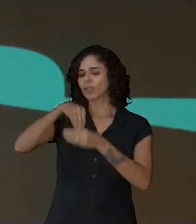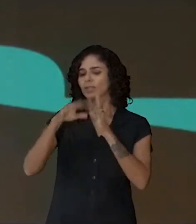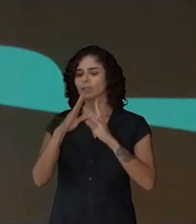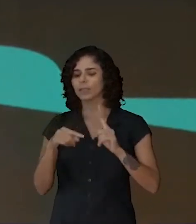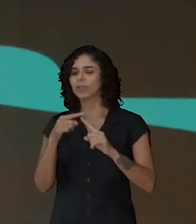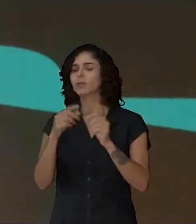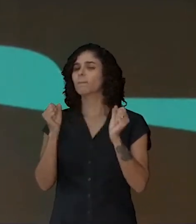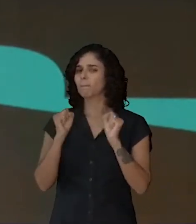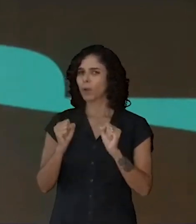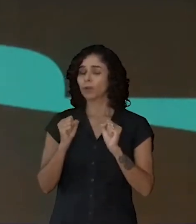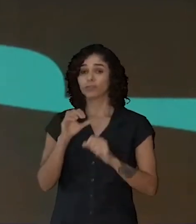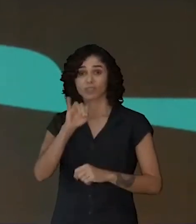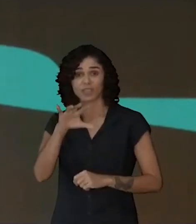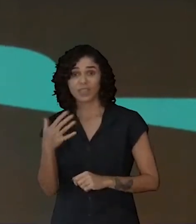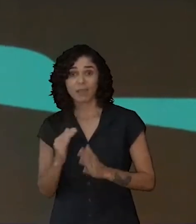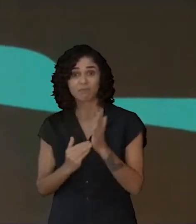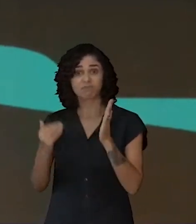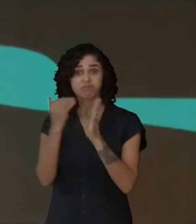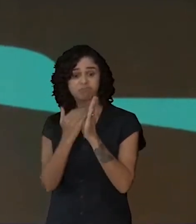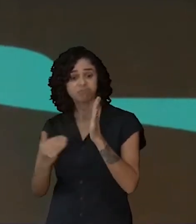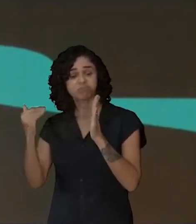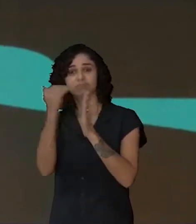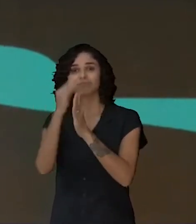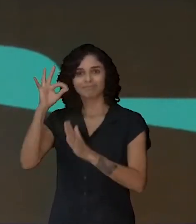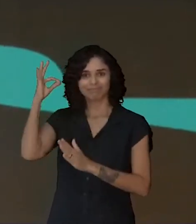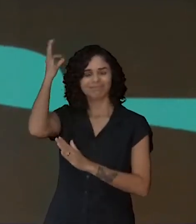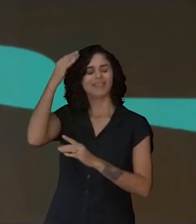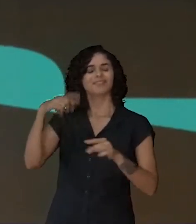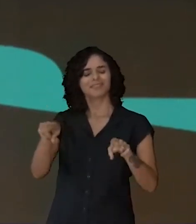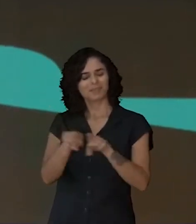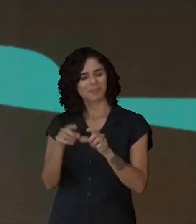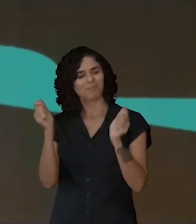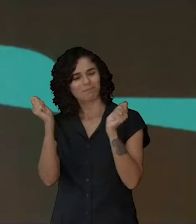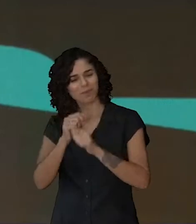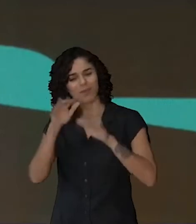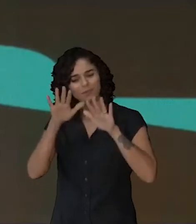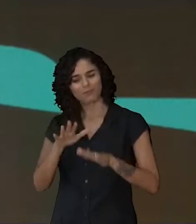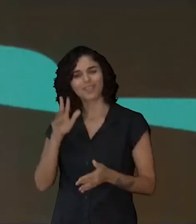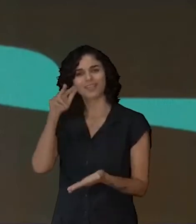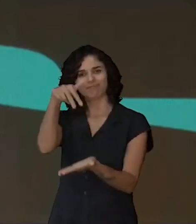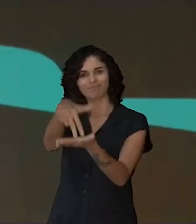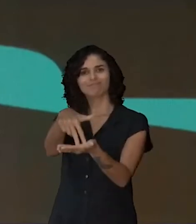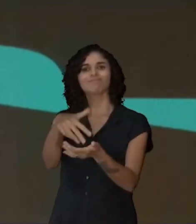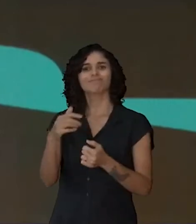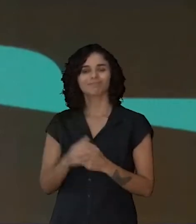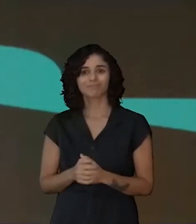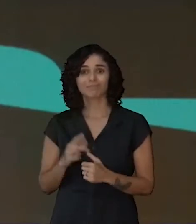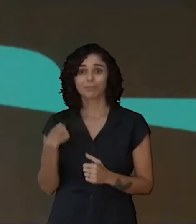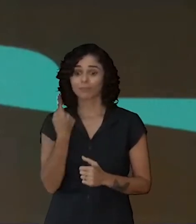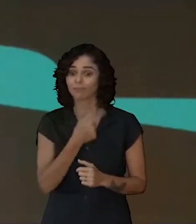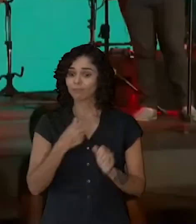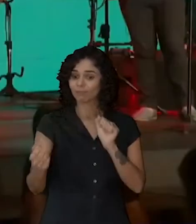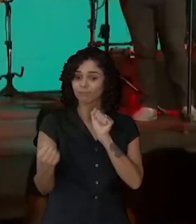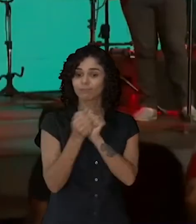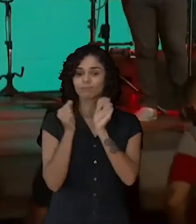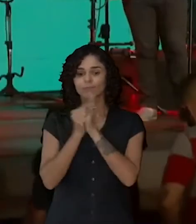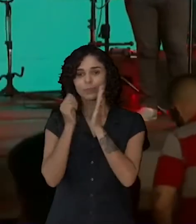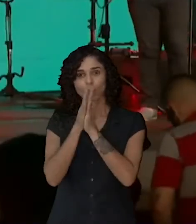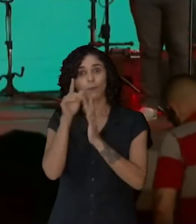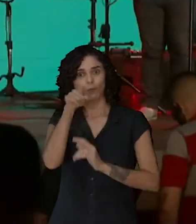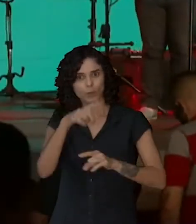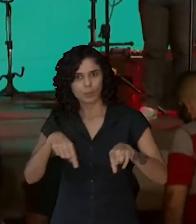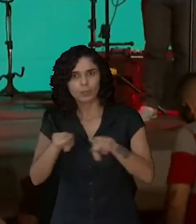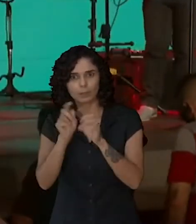pode ficar que eu vou orar junto com todos. E não é porque eu vou orar, é porque você vai orar. E principalmente porque